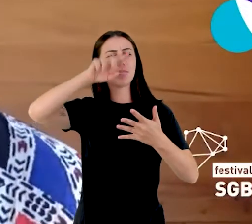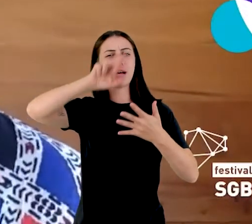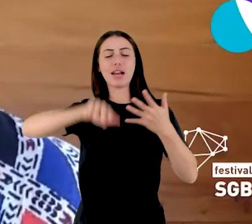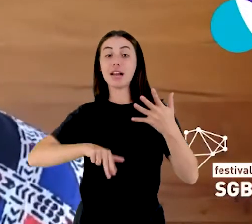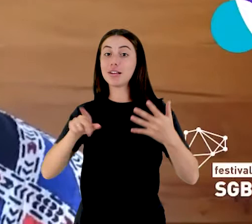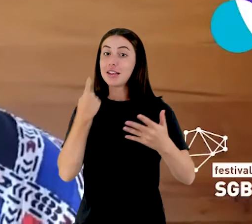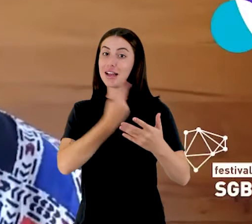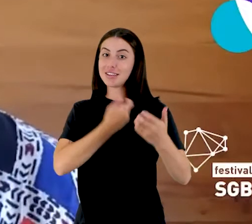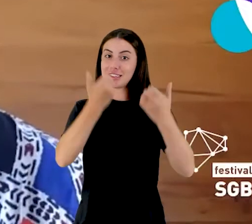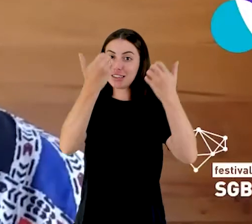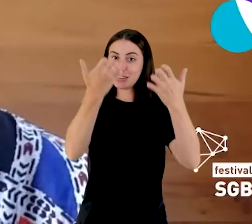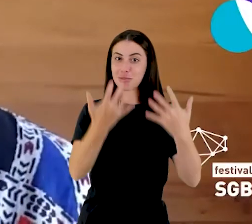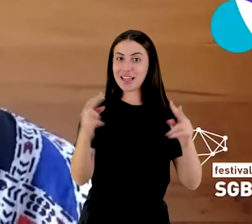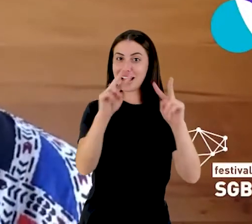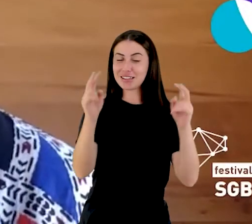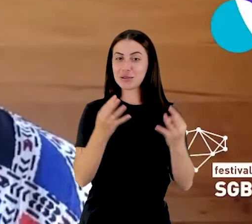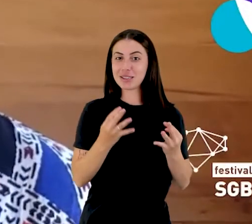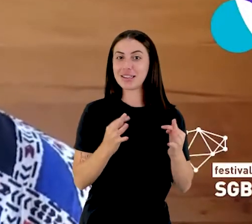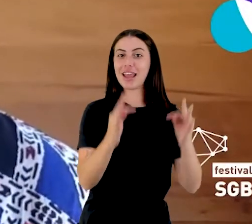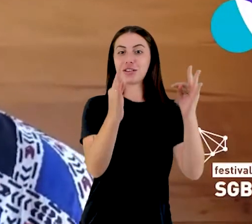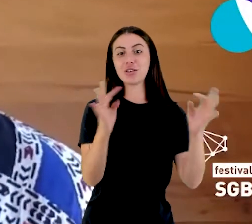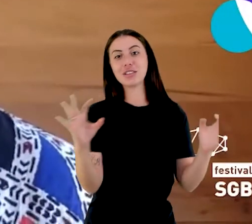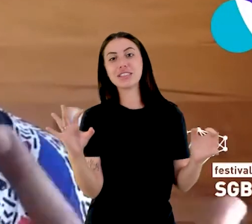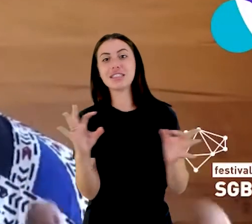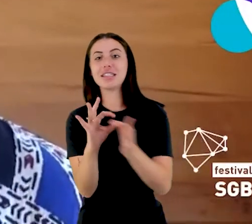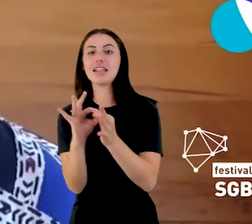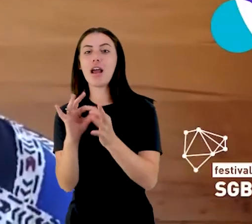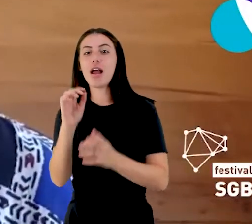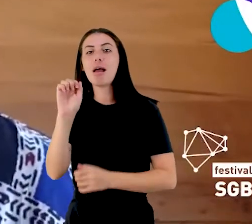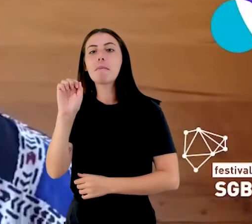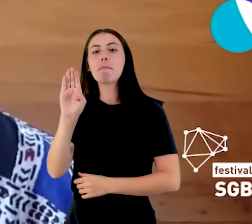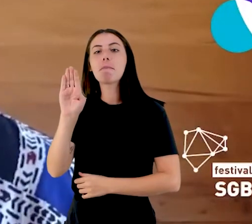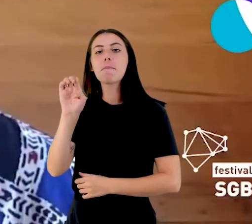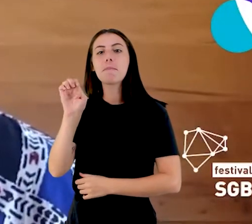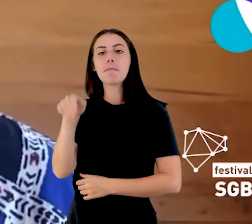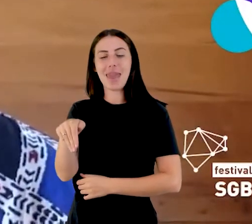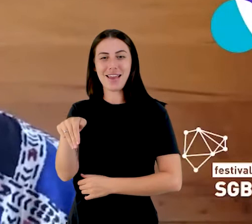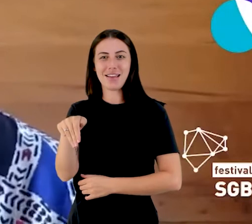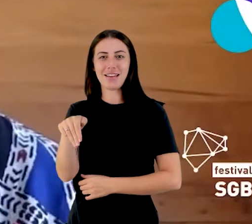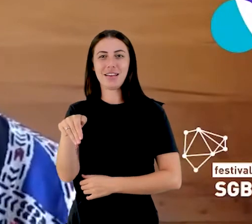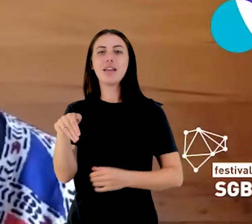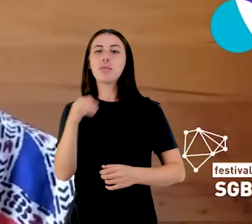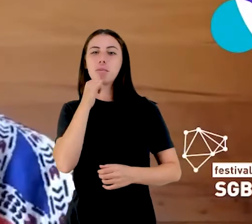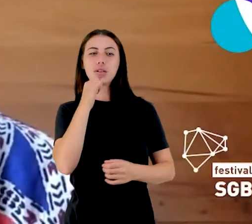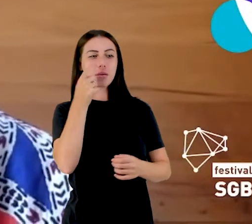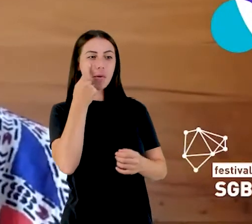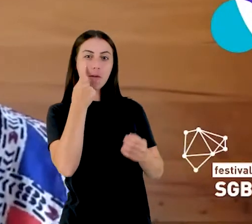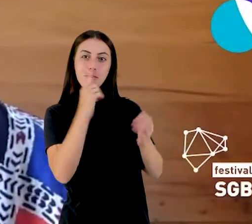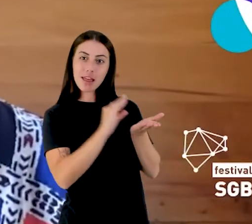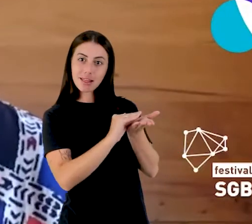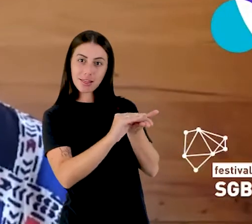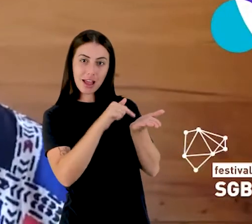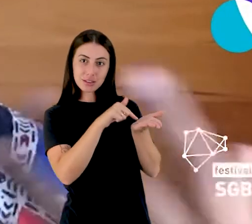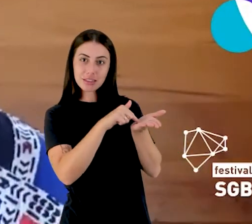tudo para mim foi muito especial, porque a gente estava falando sobre tecnologia para o bem. Isso é tão importante, que a gente costuma olhar para dados